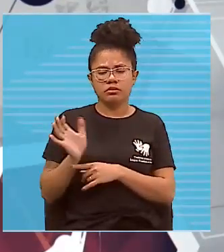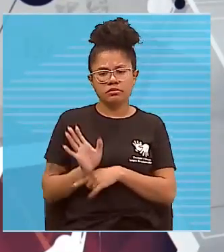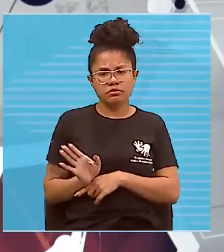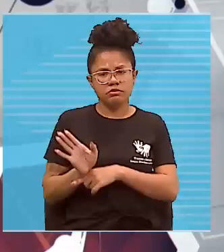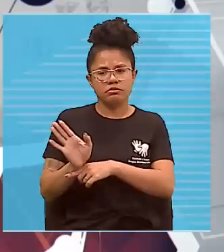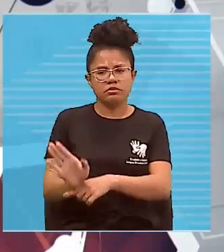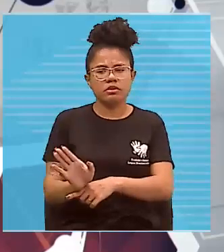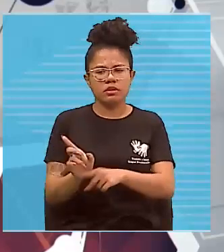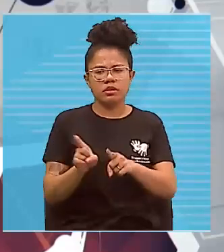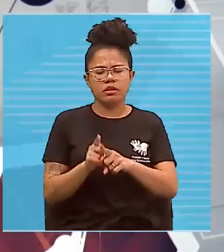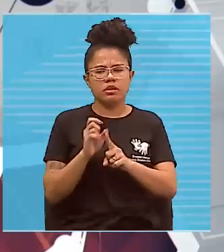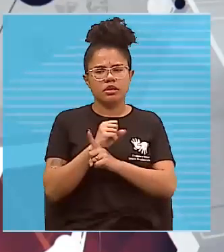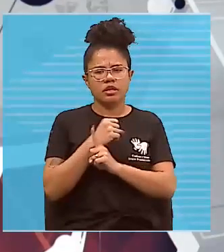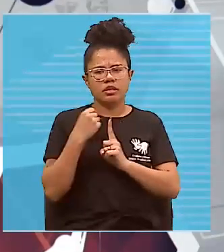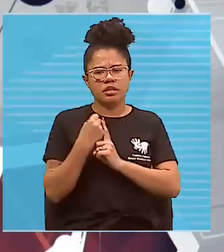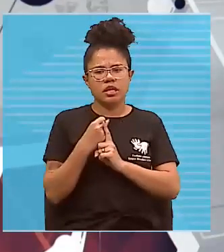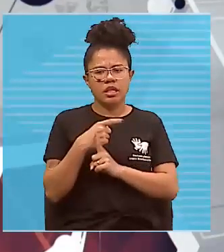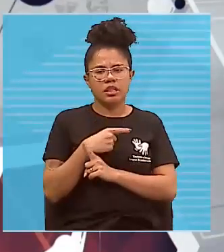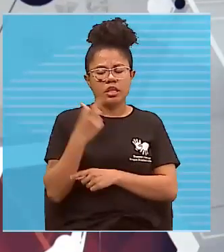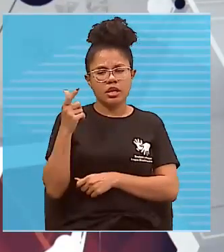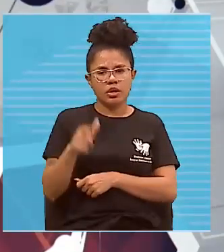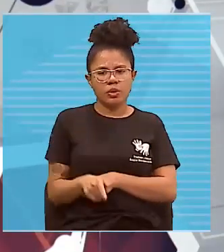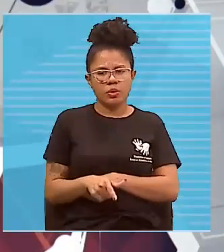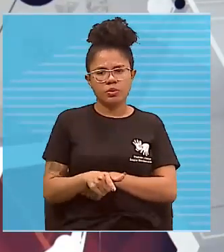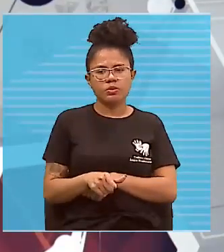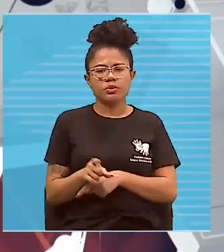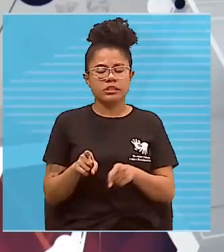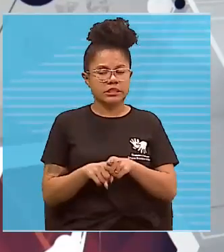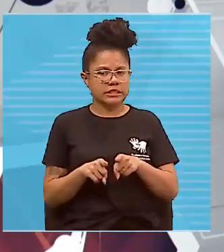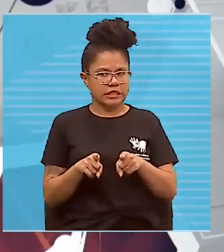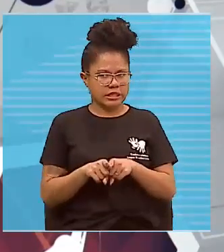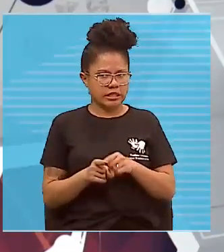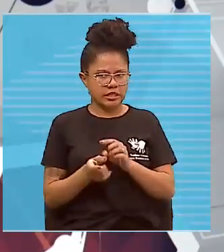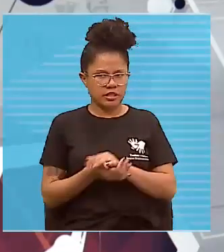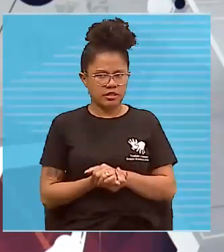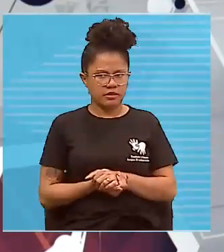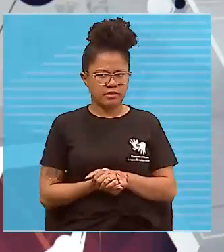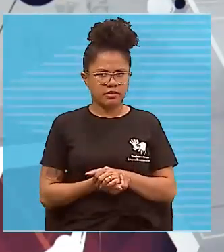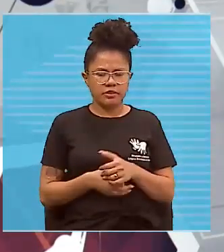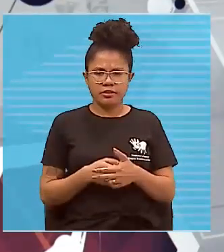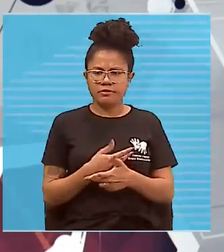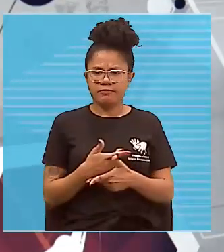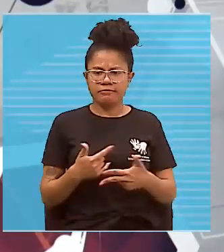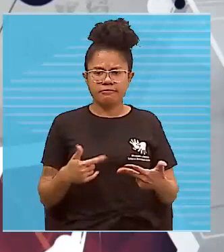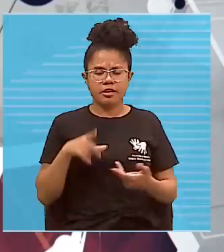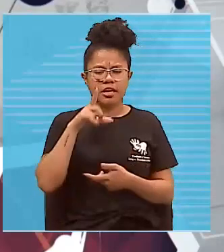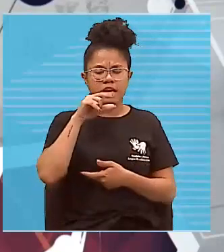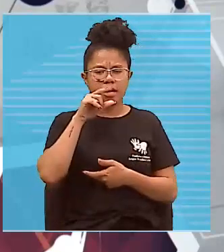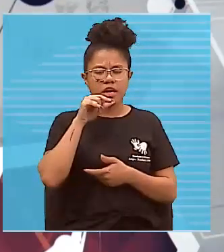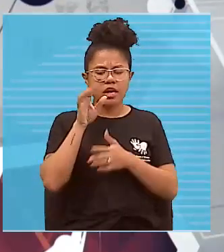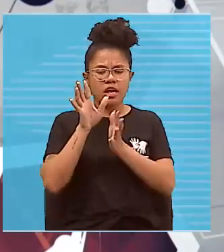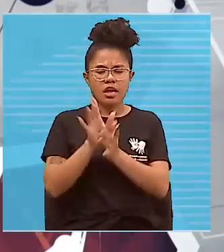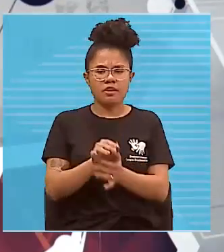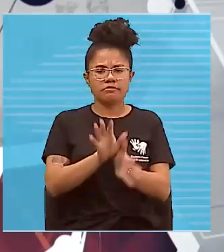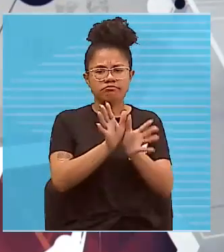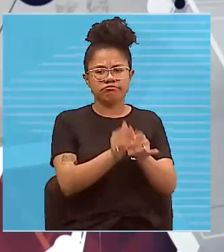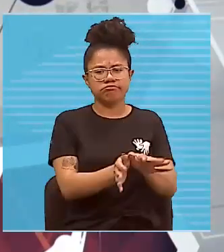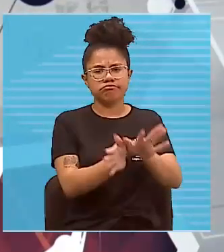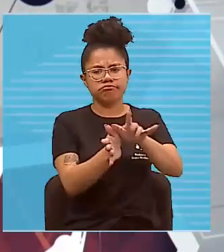sociedade. E também tem outros estudos, cara, sabe o quê? Que muitas aves, principalmente aves